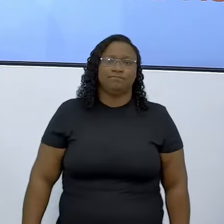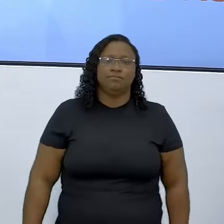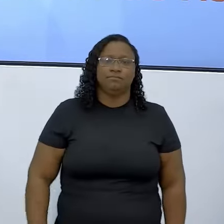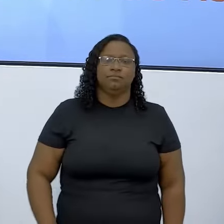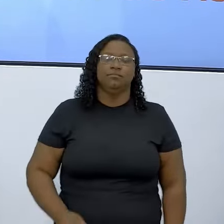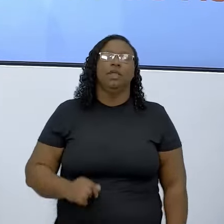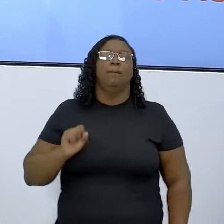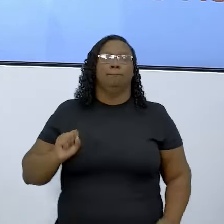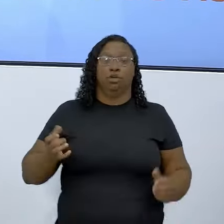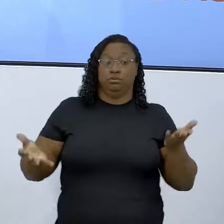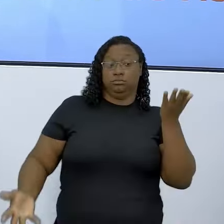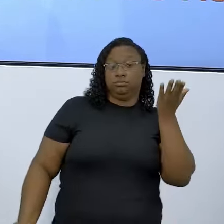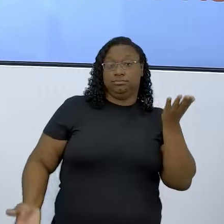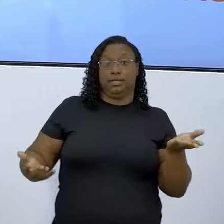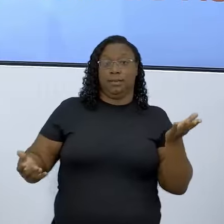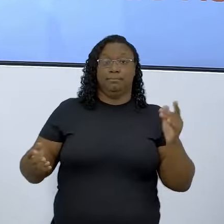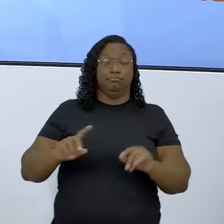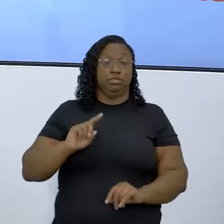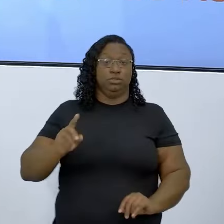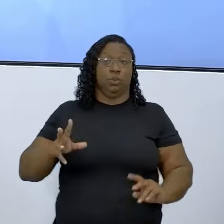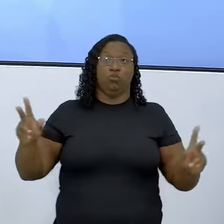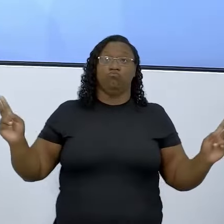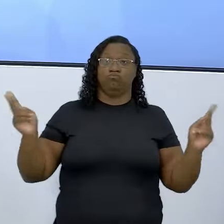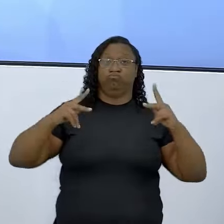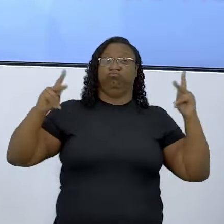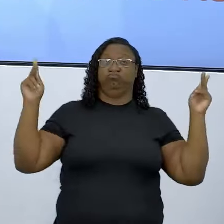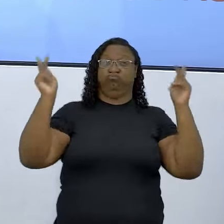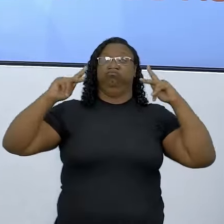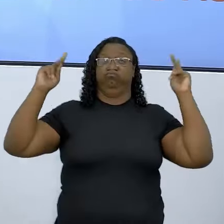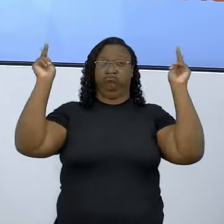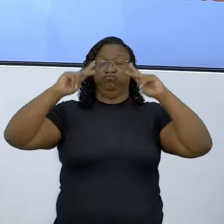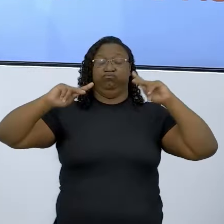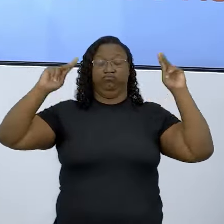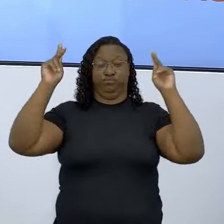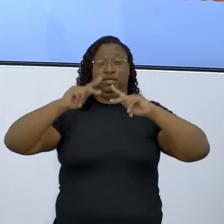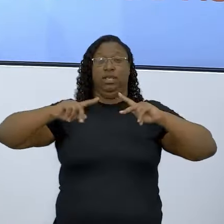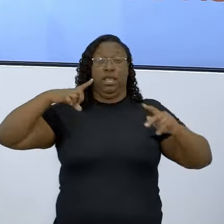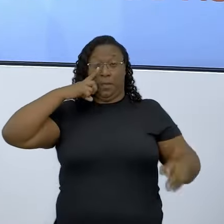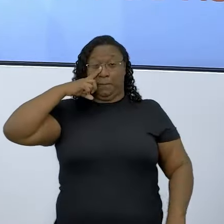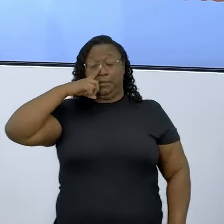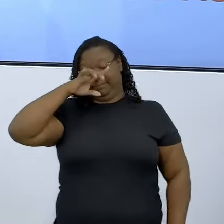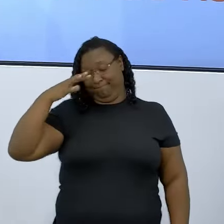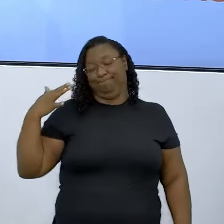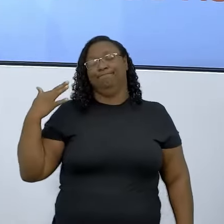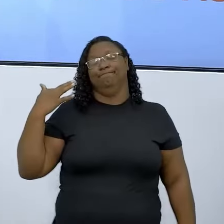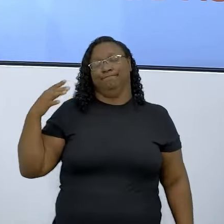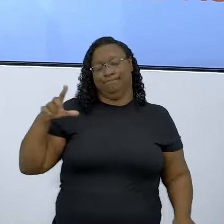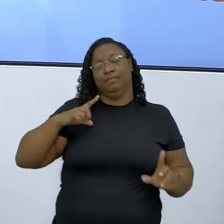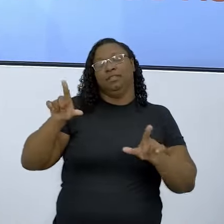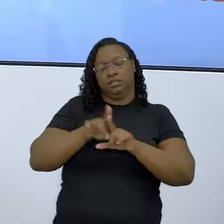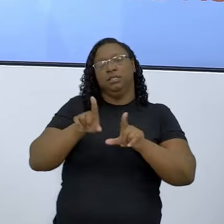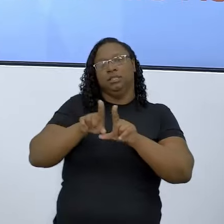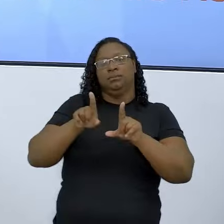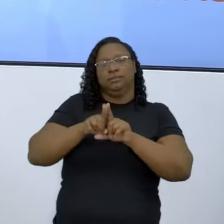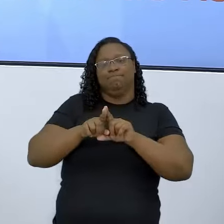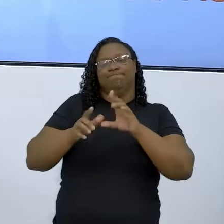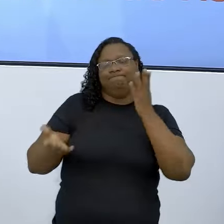gente fala da poluição, não só a poluição, vários desses outros riscos, eles também são